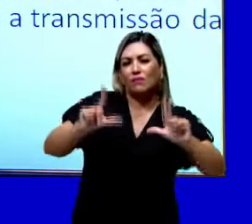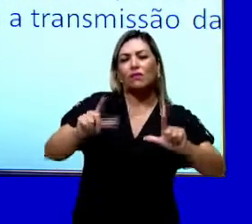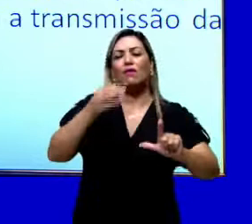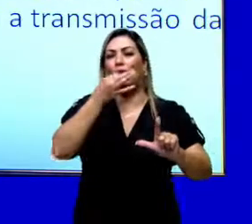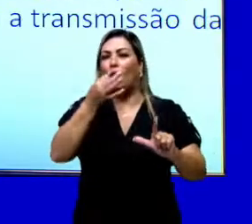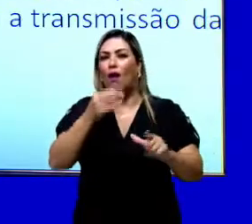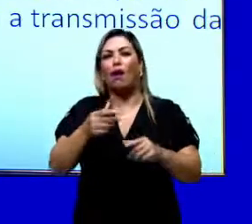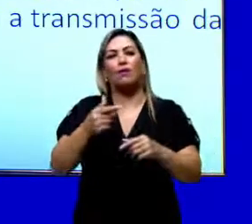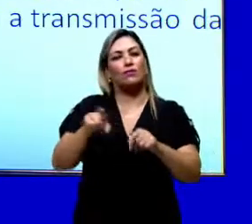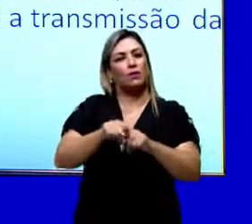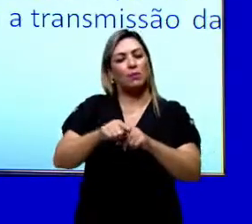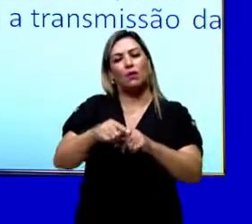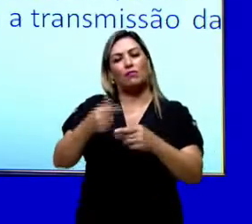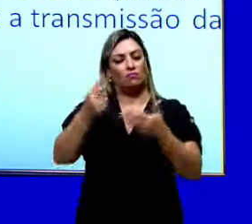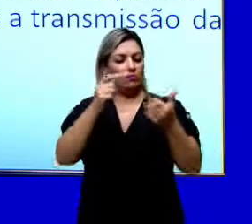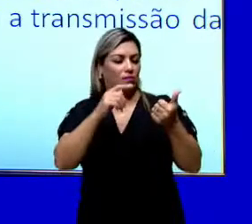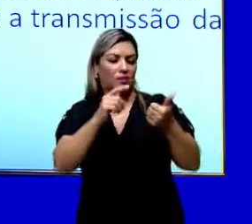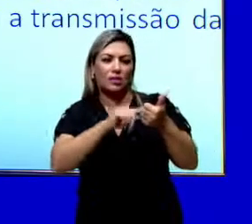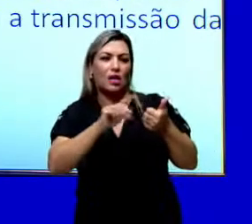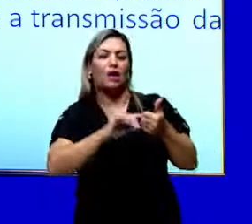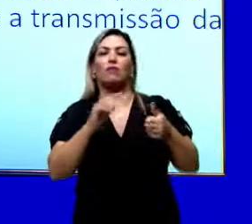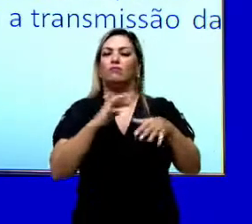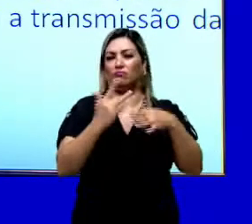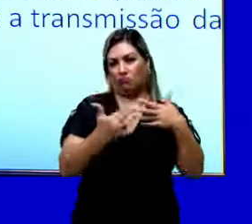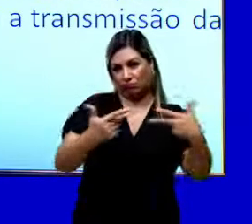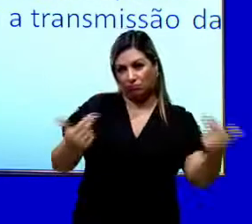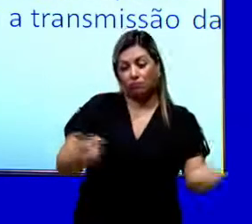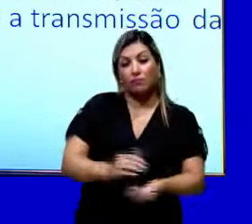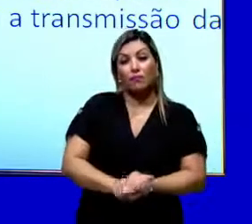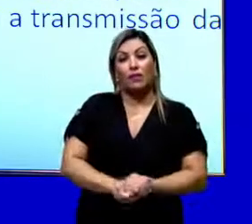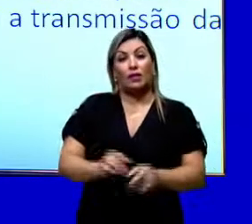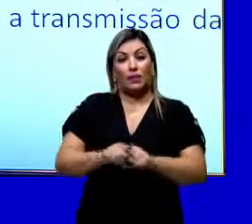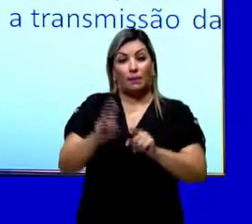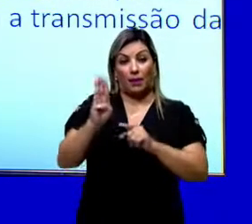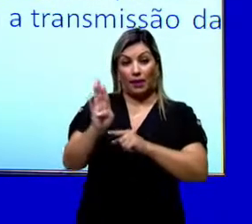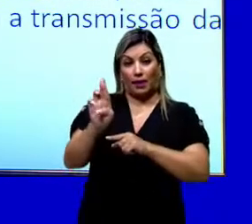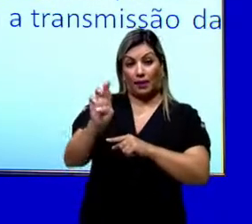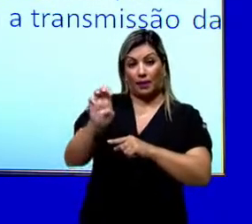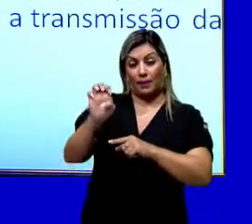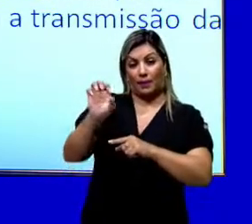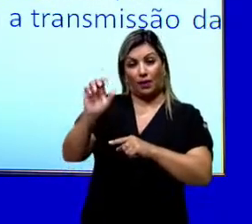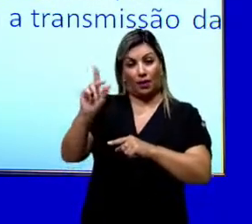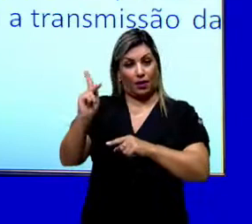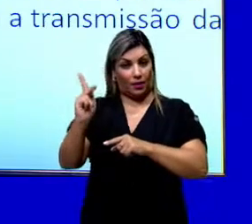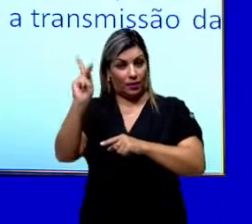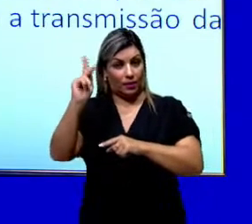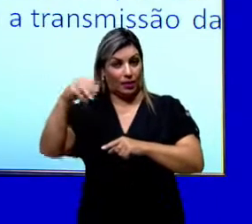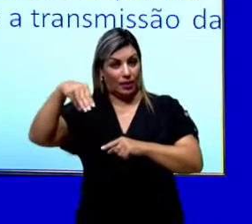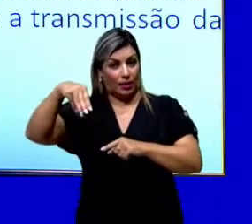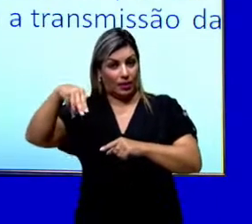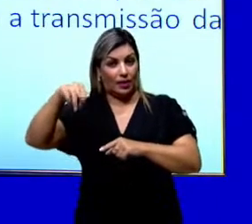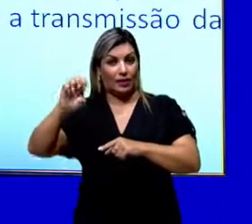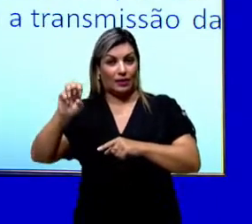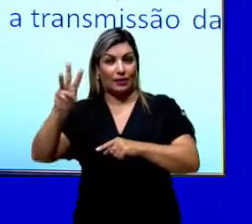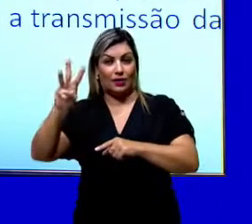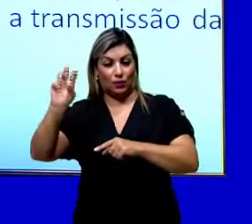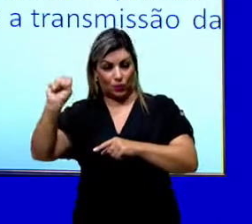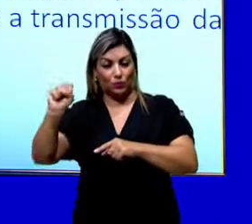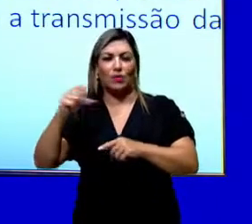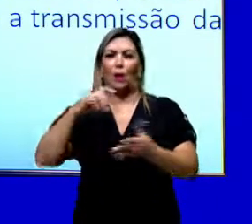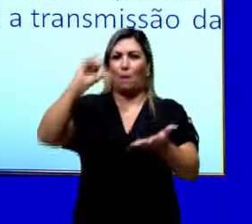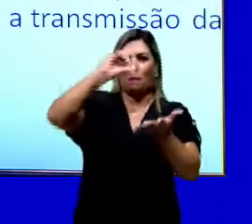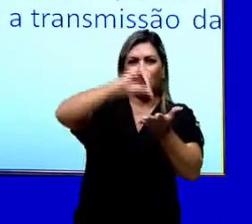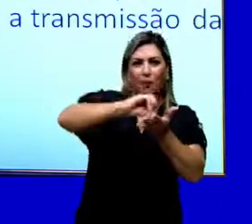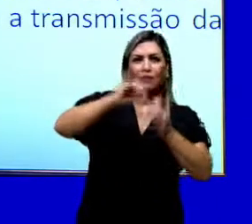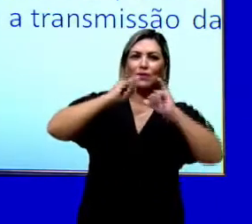rádio ou web site is Breaking News que também todo mundo já ouviu falar né que é aquele plantão de notícias quando